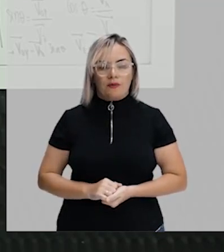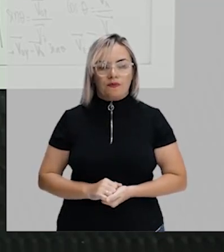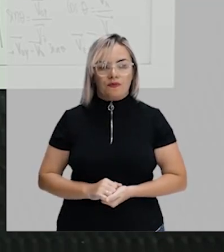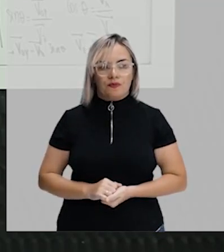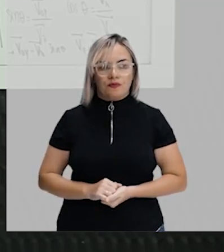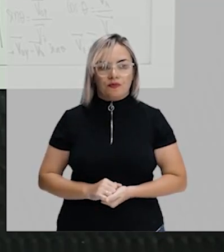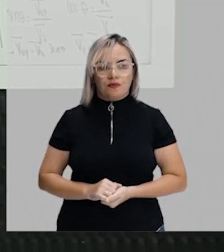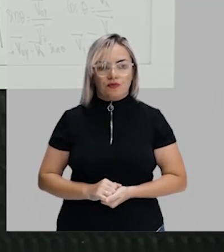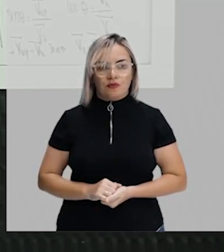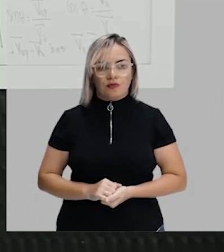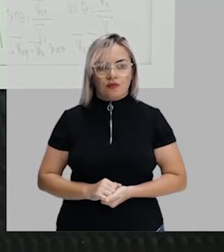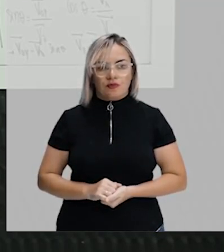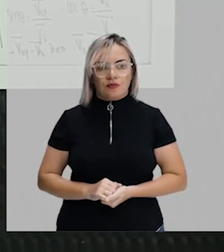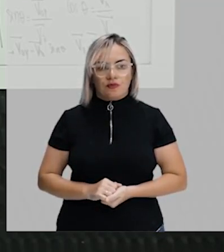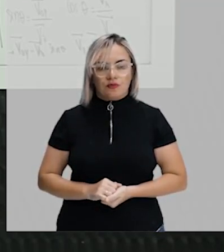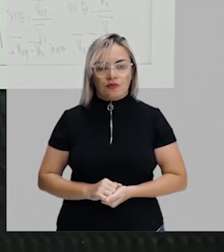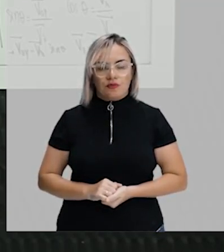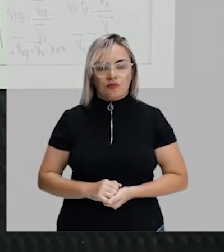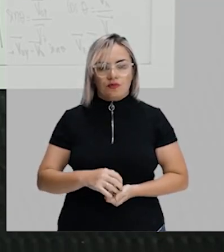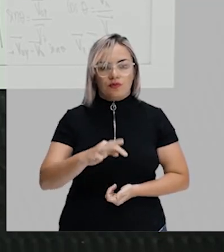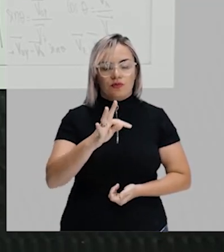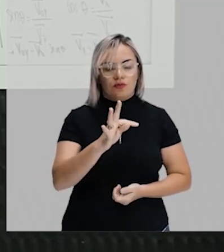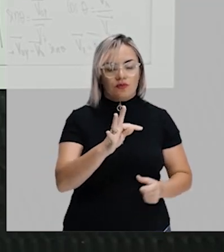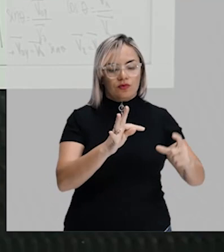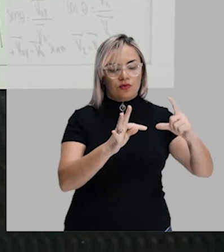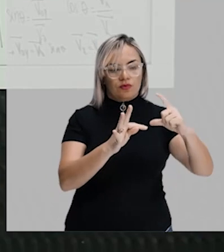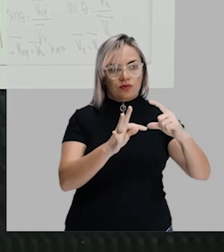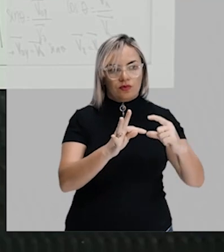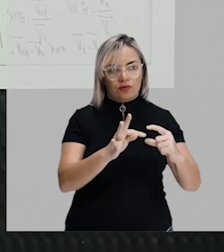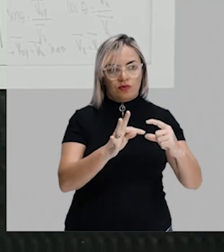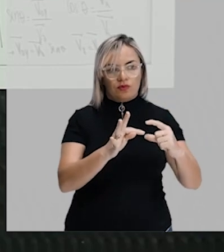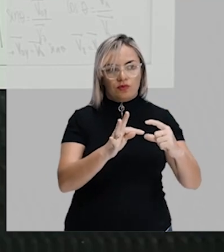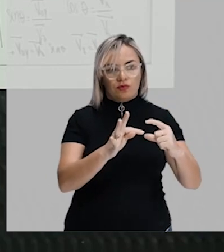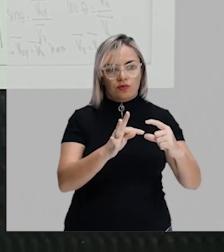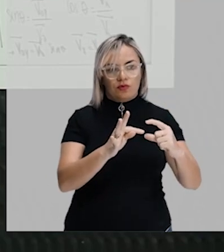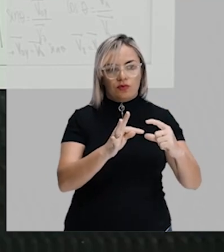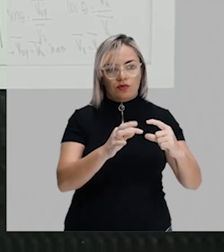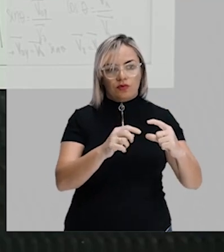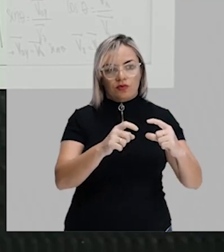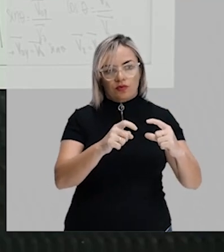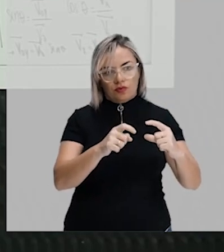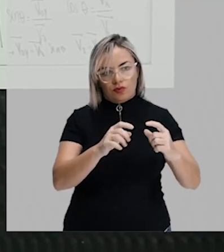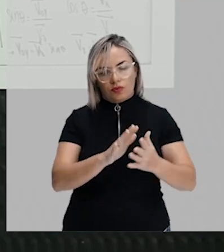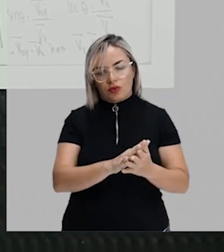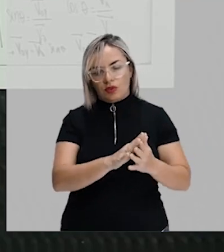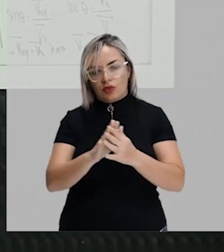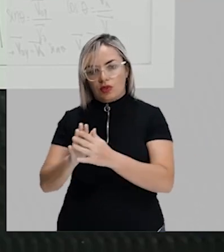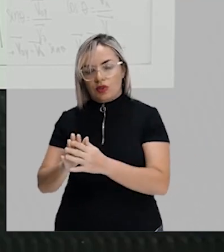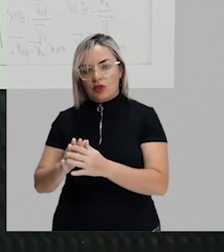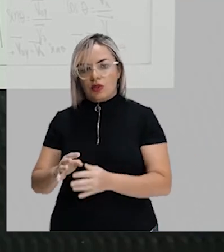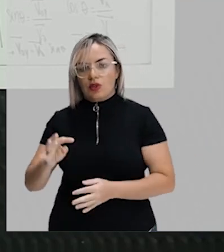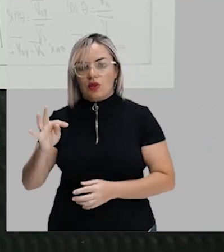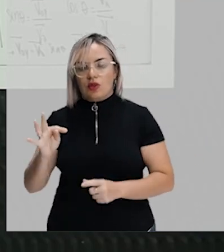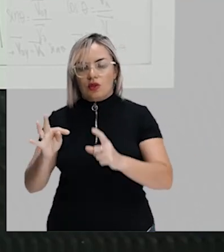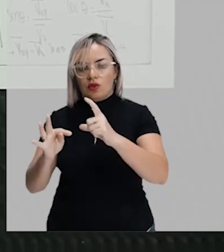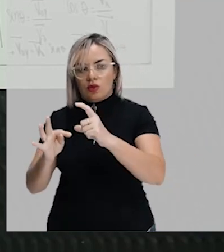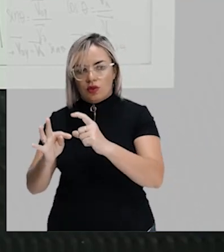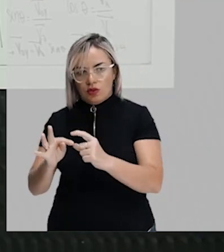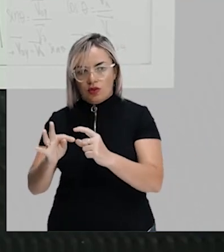o tempo aqui e o tempo aqui, a gente pode fazer essa mudança e ver qual é a relação que vai ter entre essas